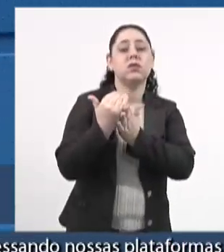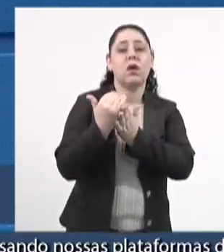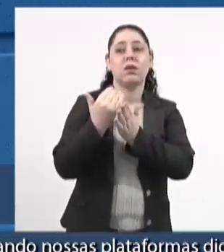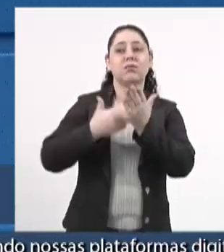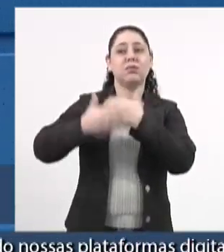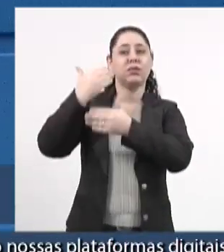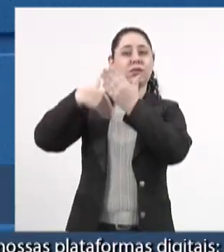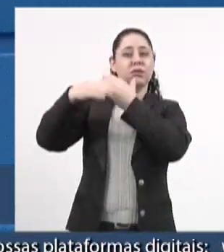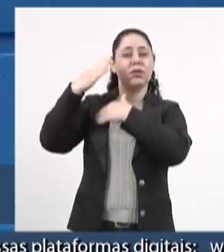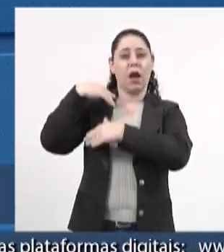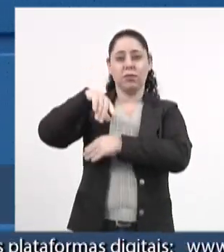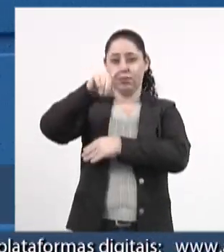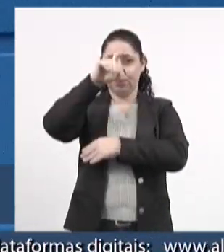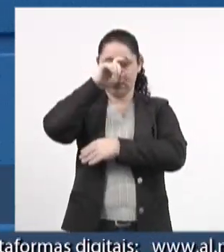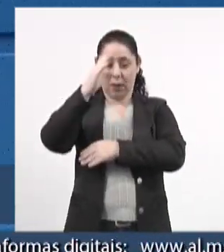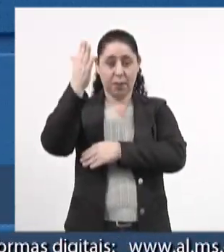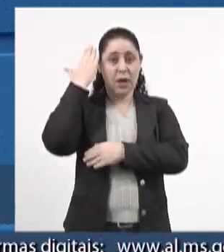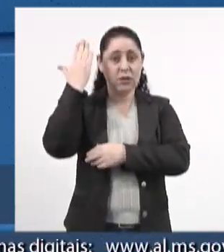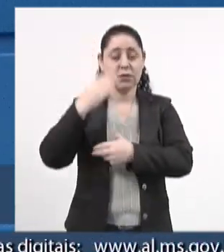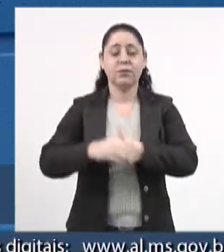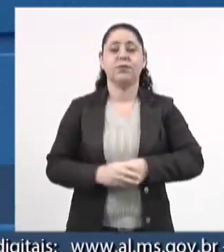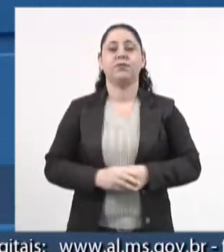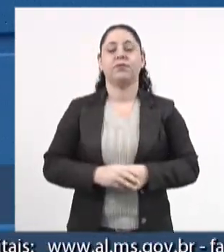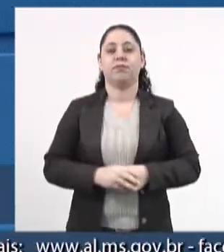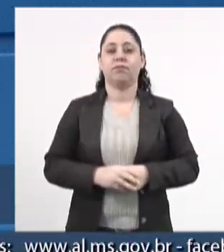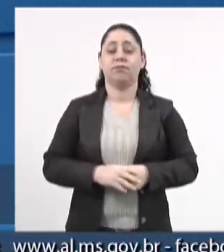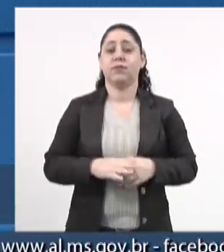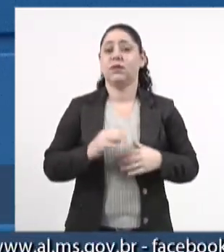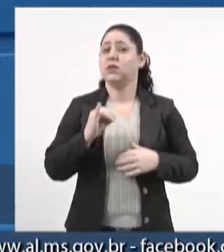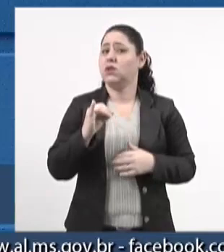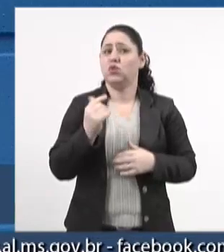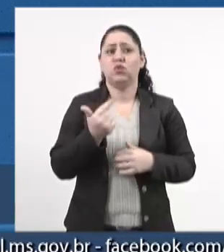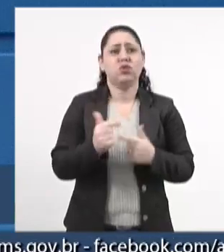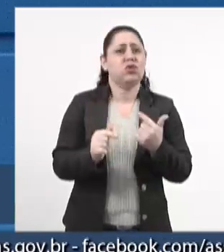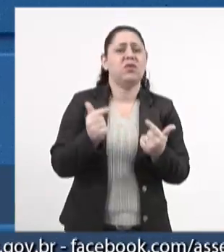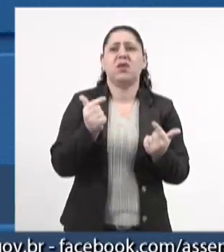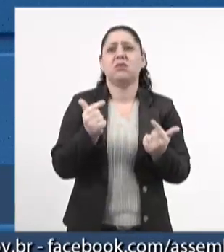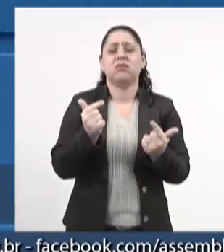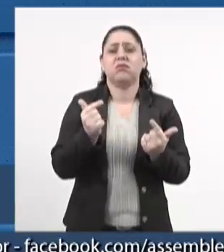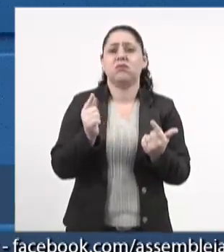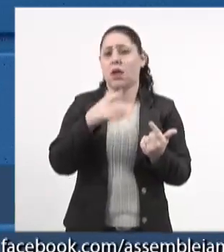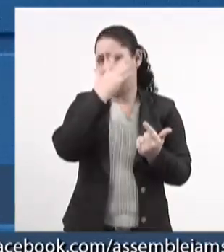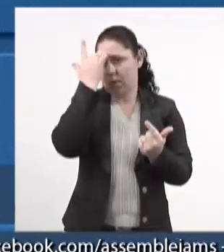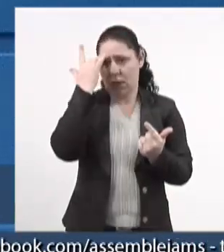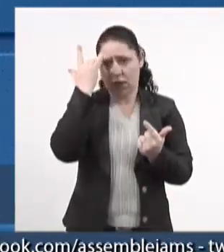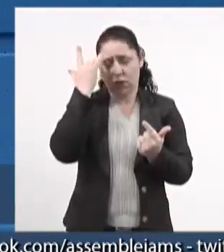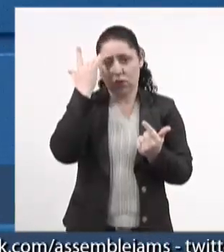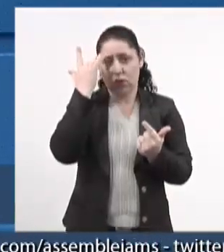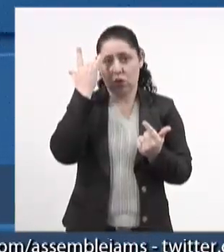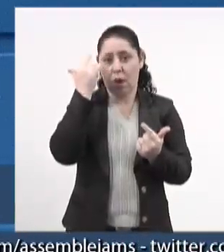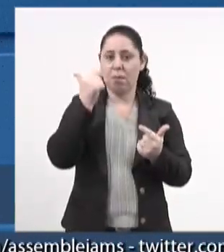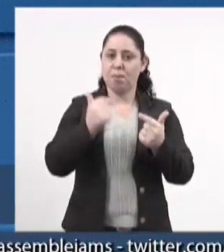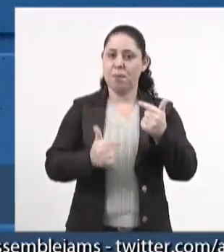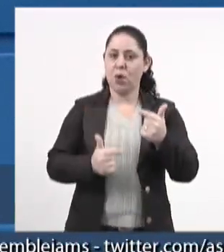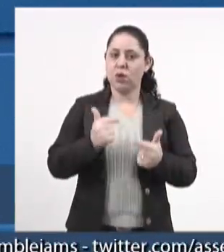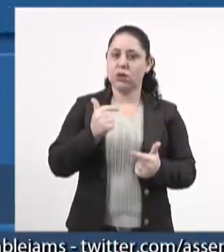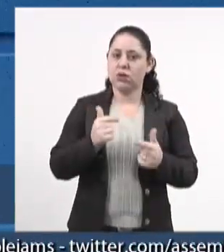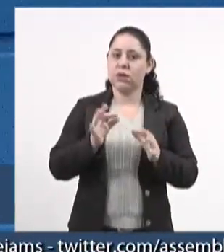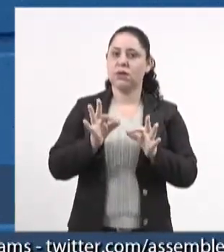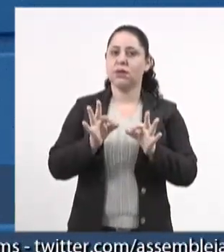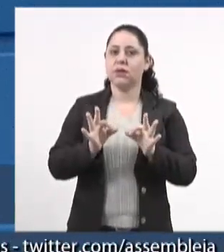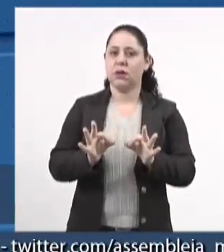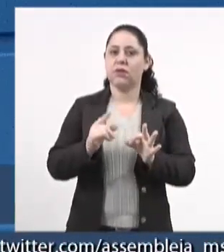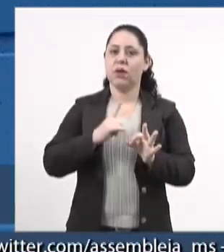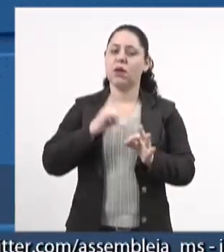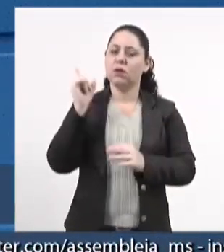civilização na antiga Grécia. Então, se nós não tivermos pessoas bem politizadas, a gente